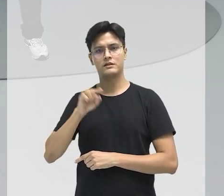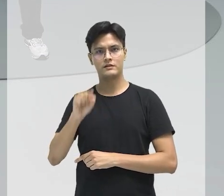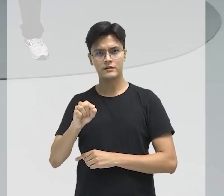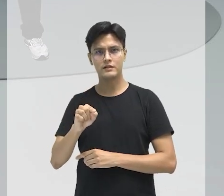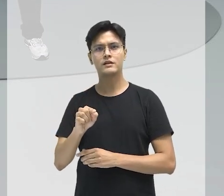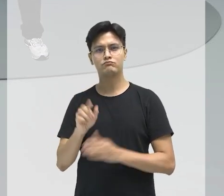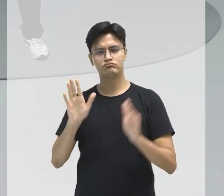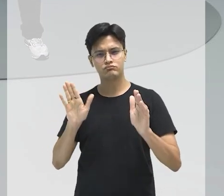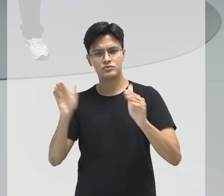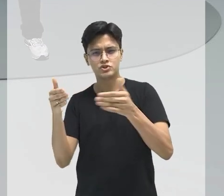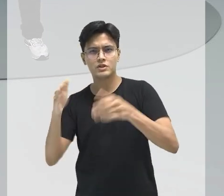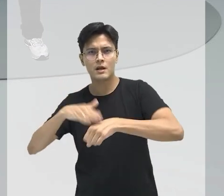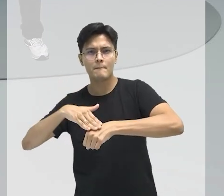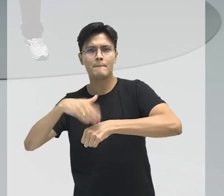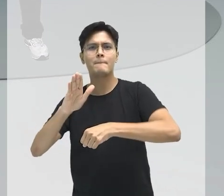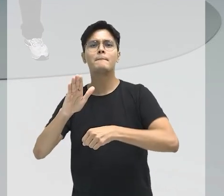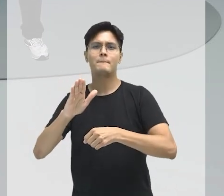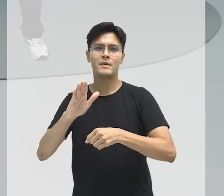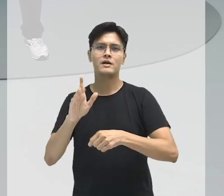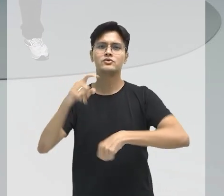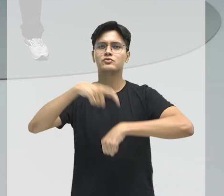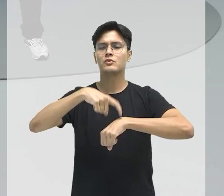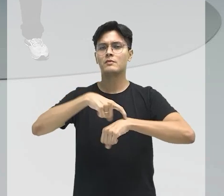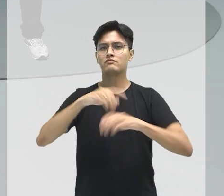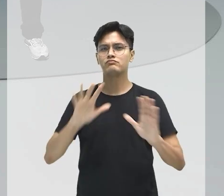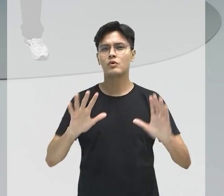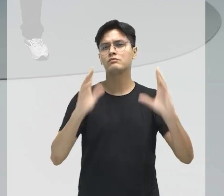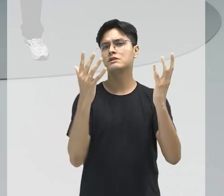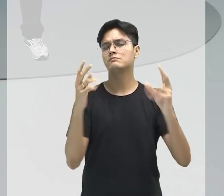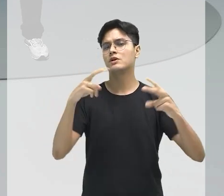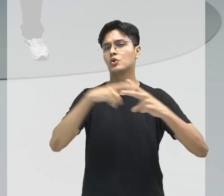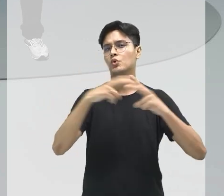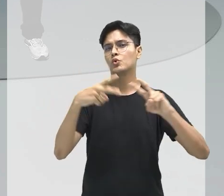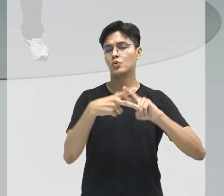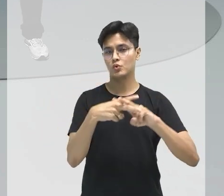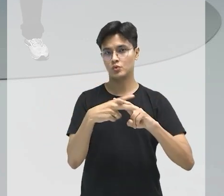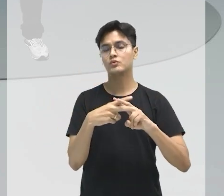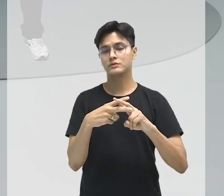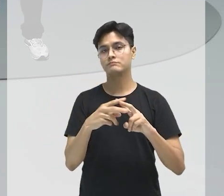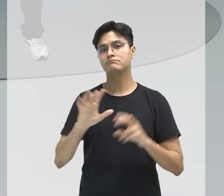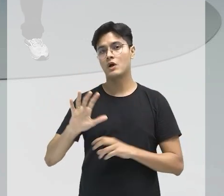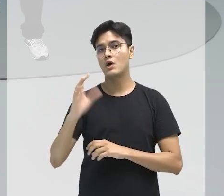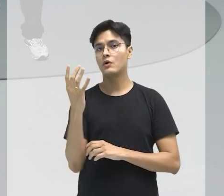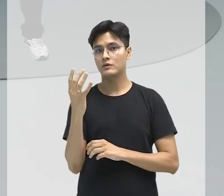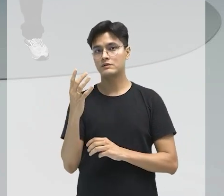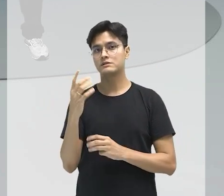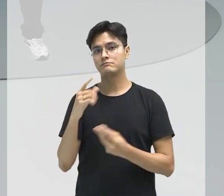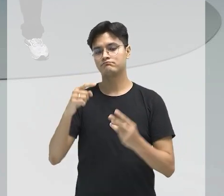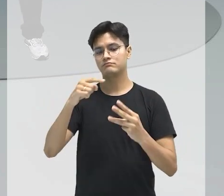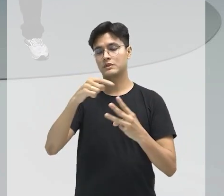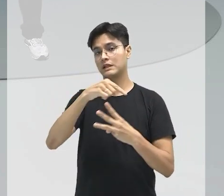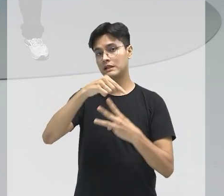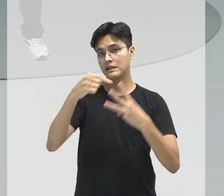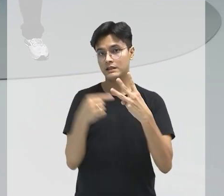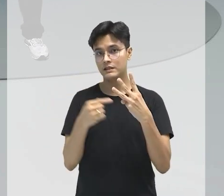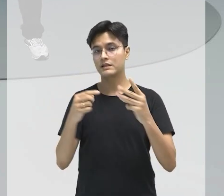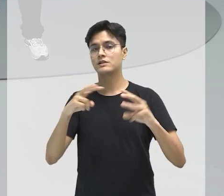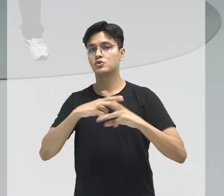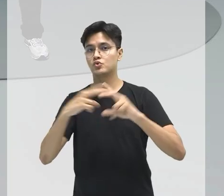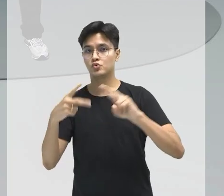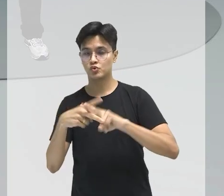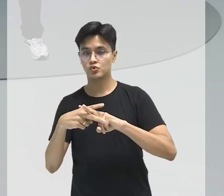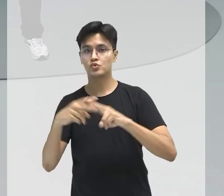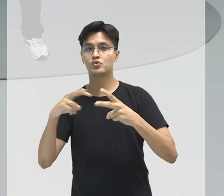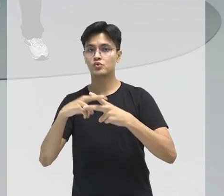entre os eventos aí de lutas, né, que nós podemos citar dentre as 3 lutas que nós falamos aí.